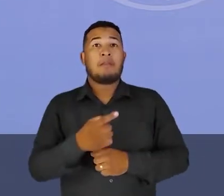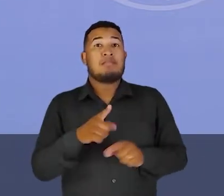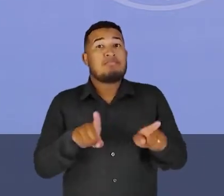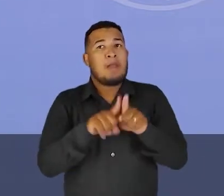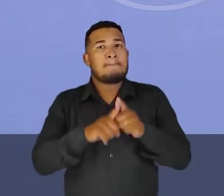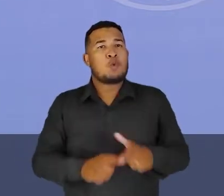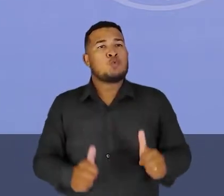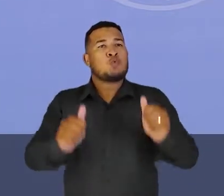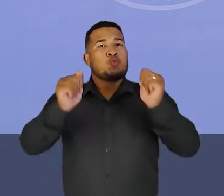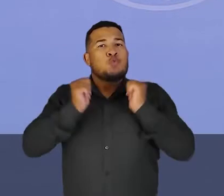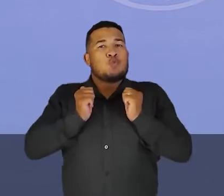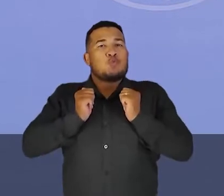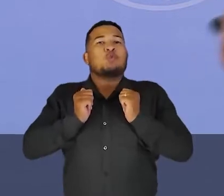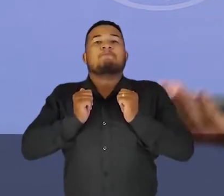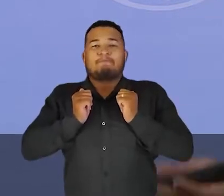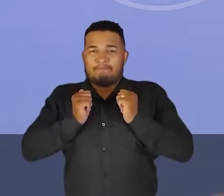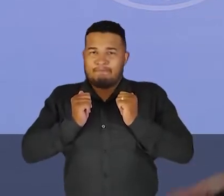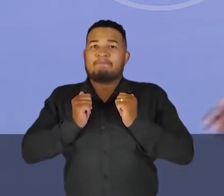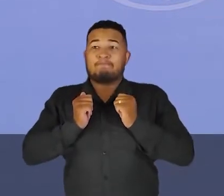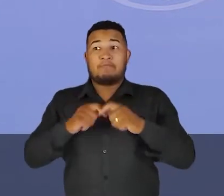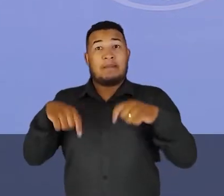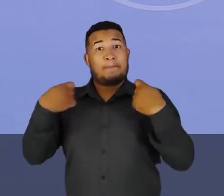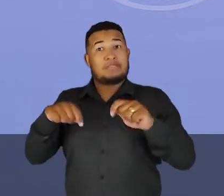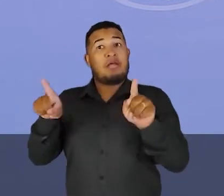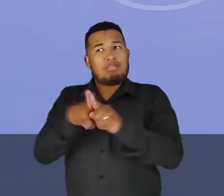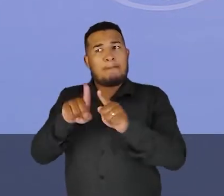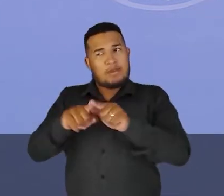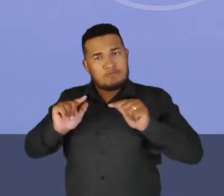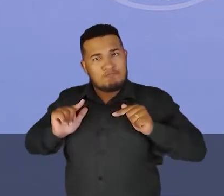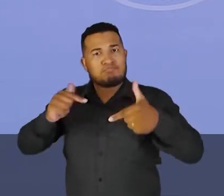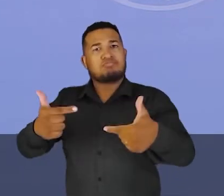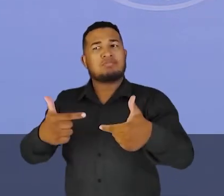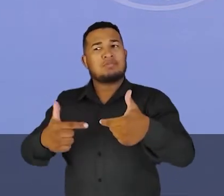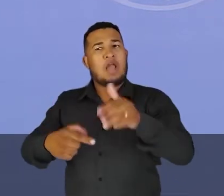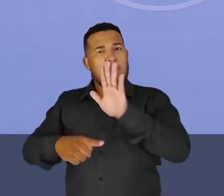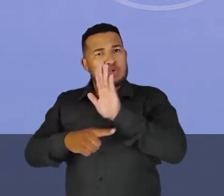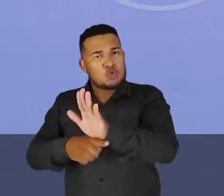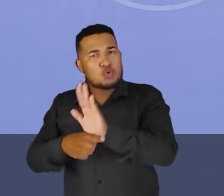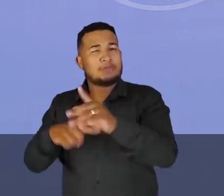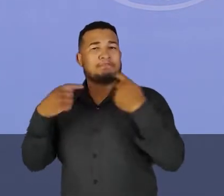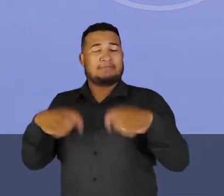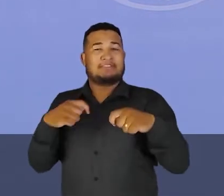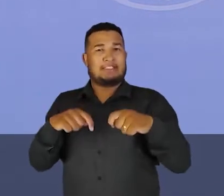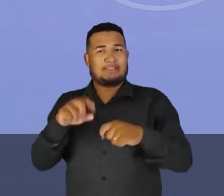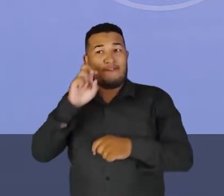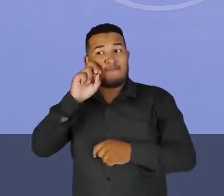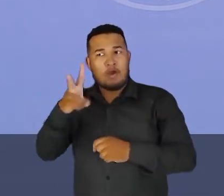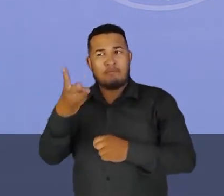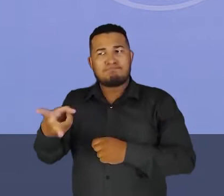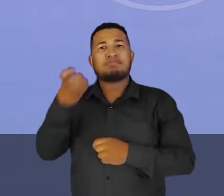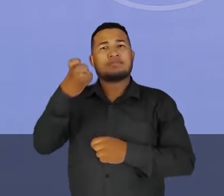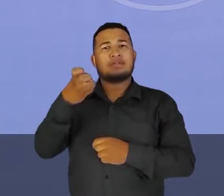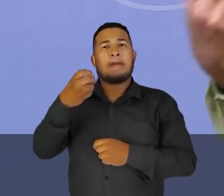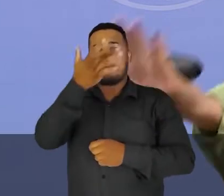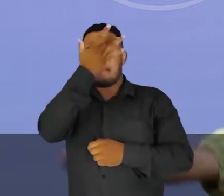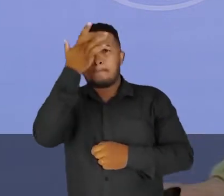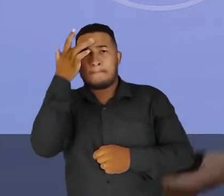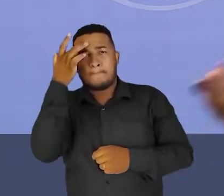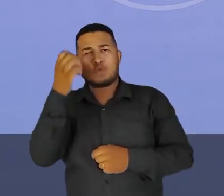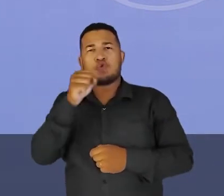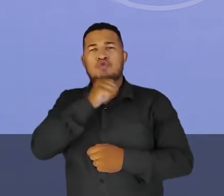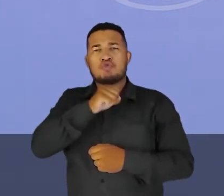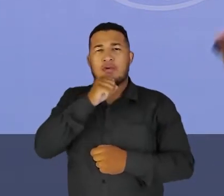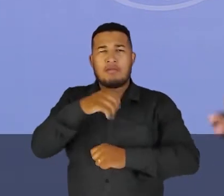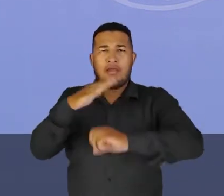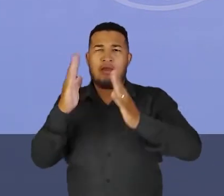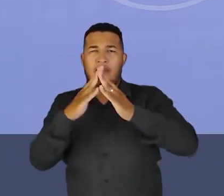omissão, é isso aí. Eles precisam de ajuda, você está vendo que um idoso da sua casa ou um idoso da